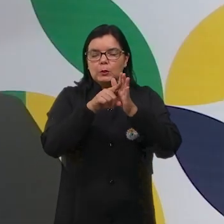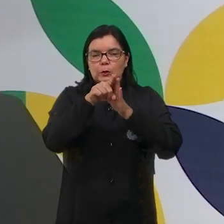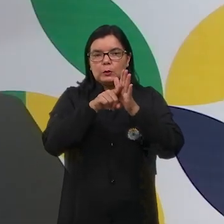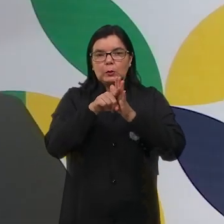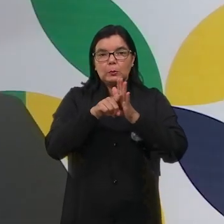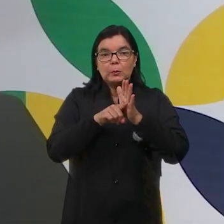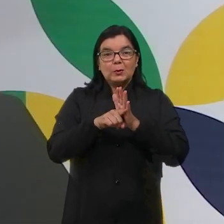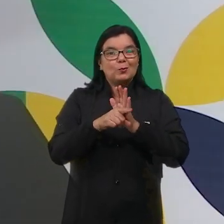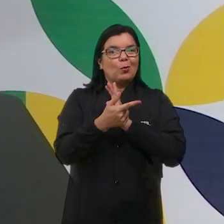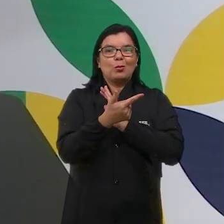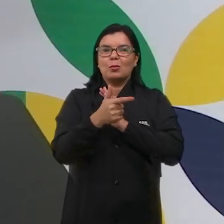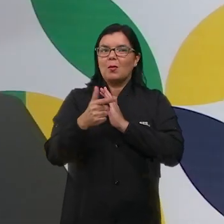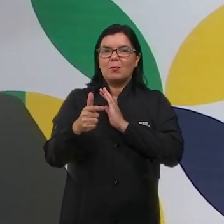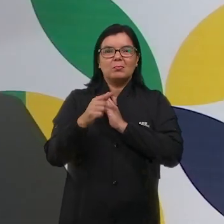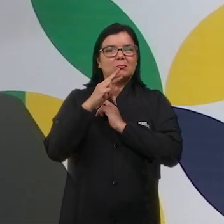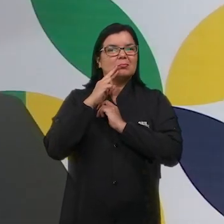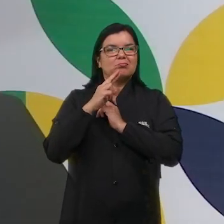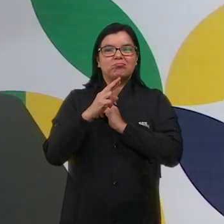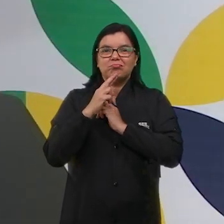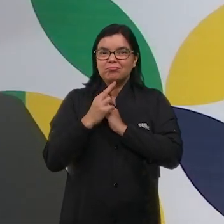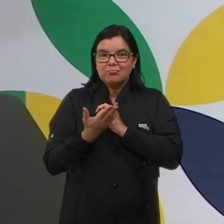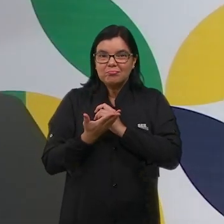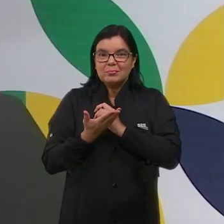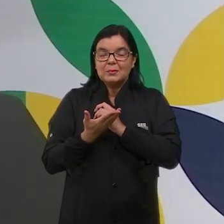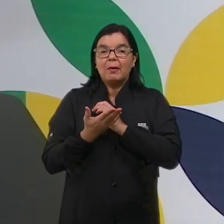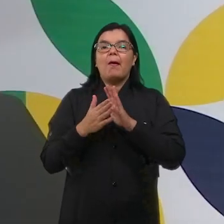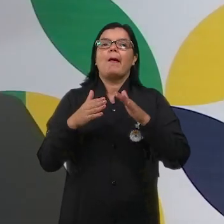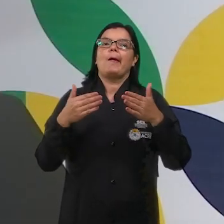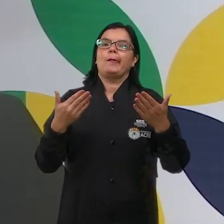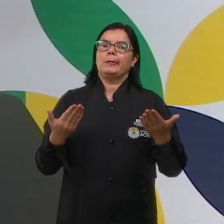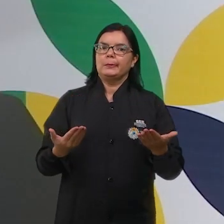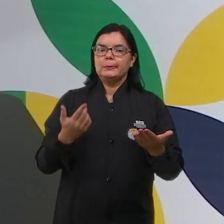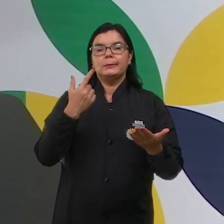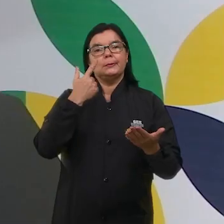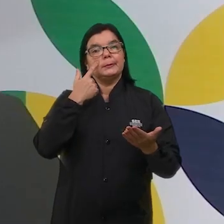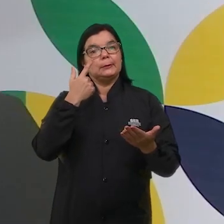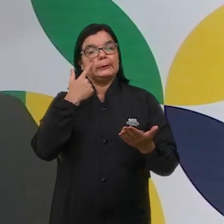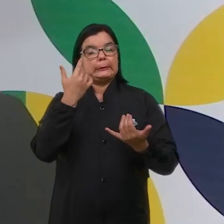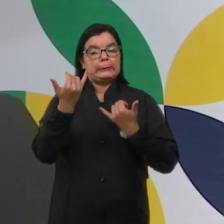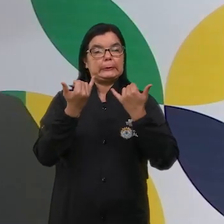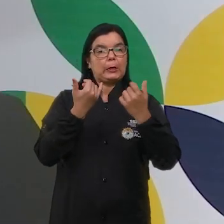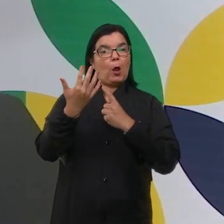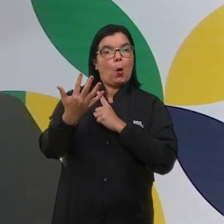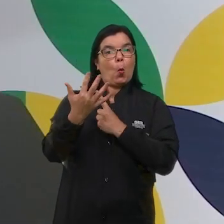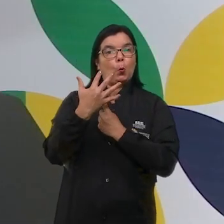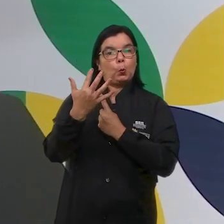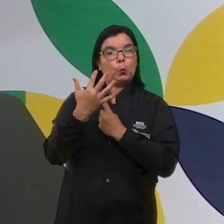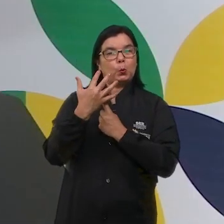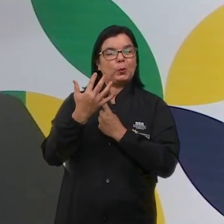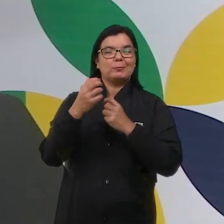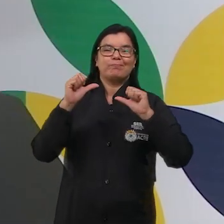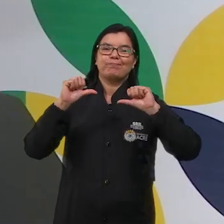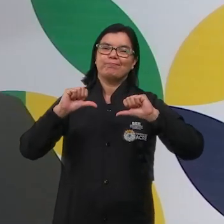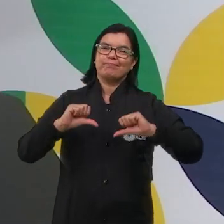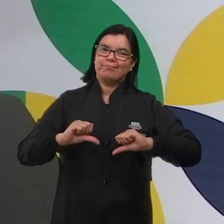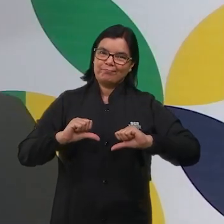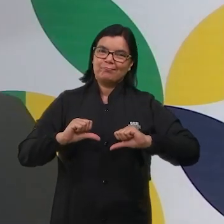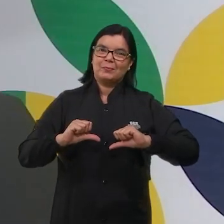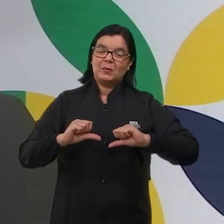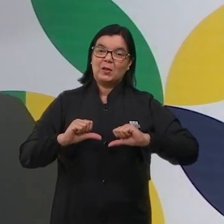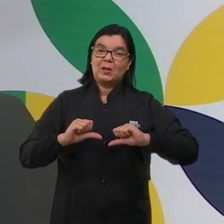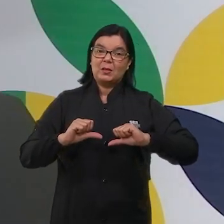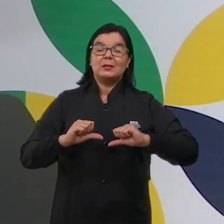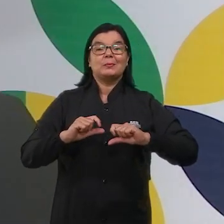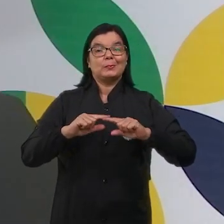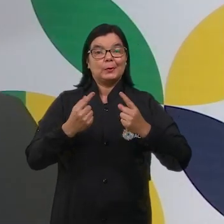dela acaba não tendo um respaldo e a gente acaba sendo influenciado negativamente,